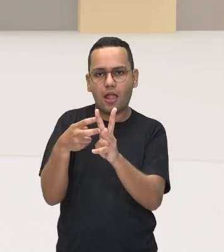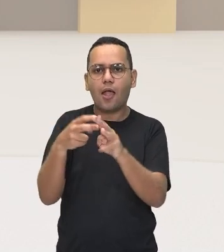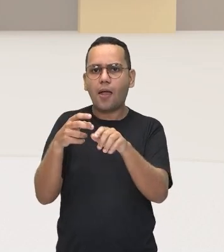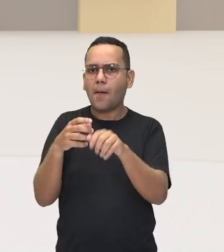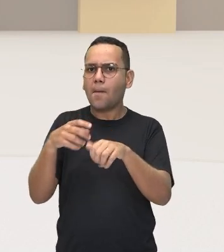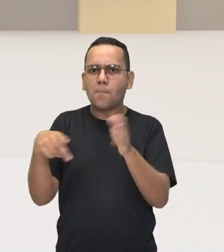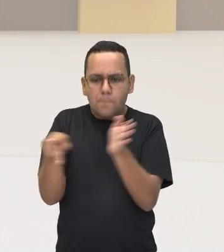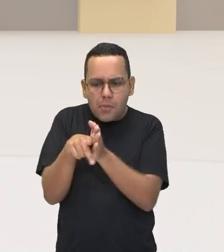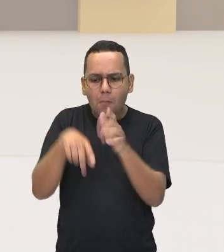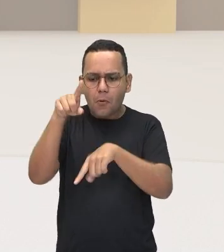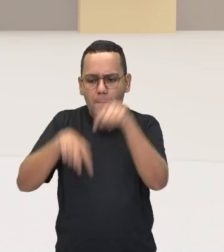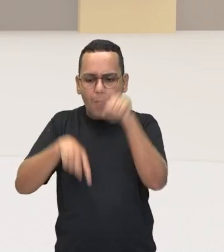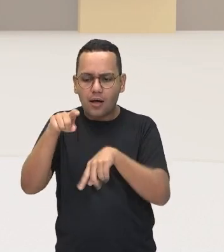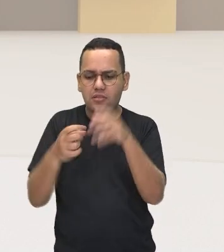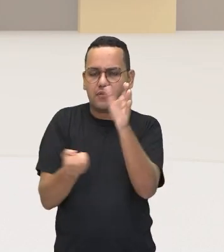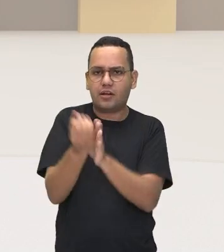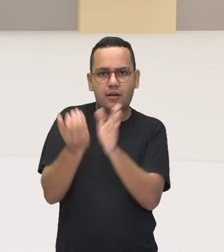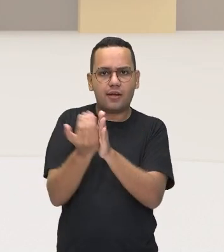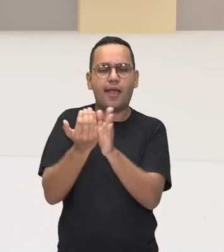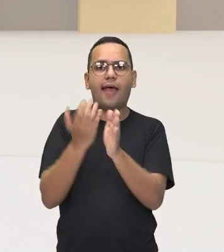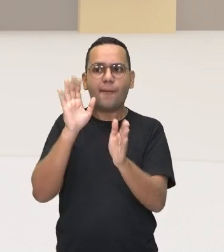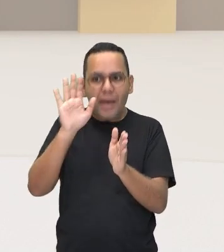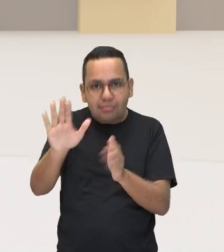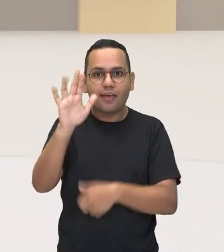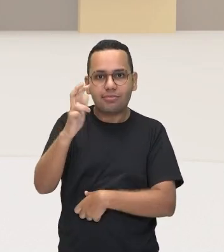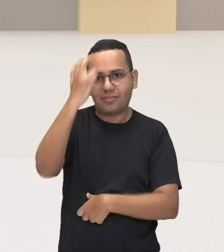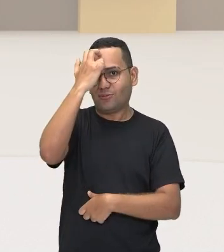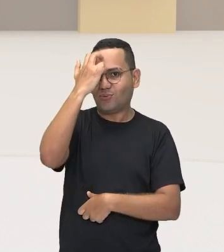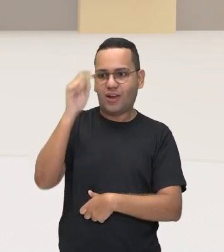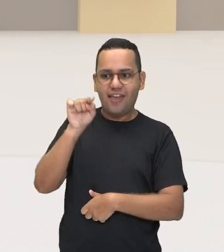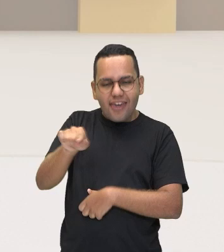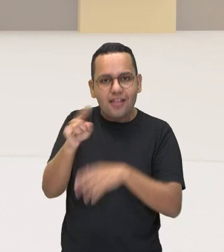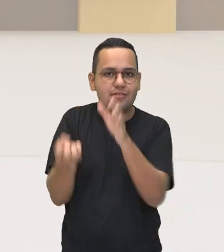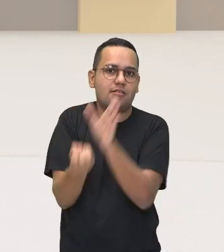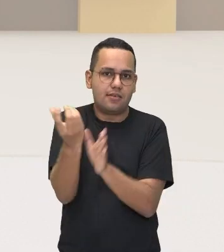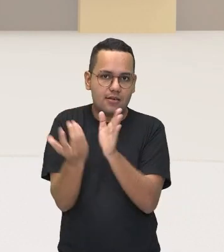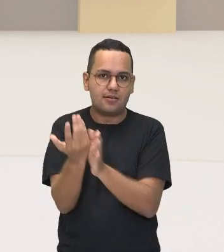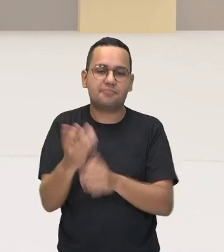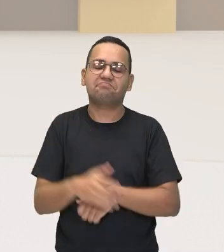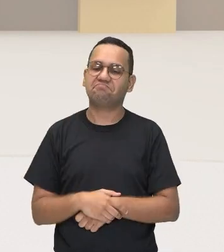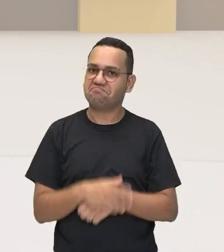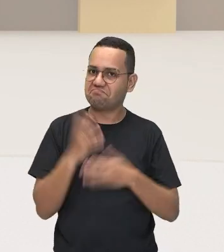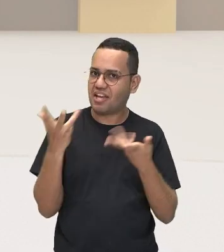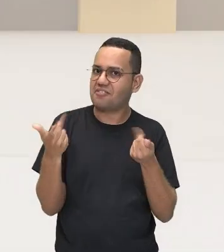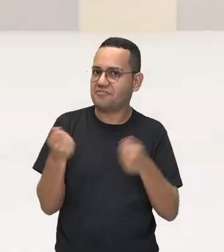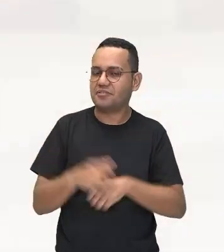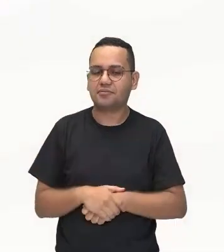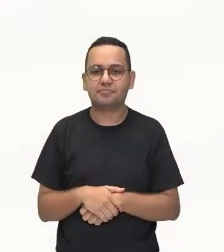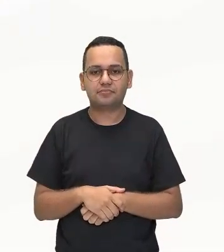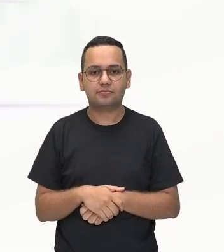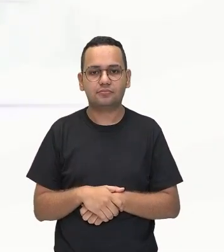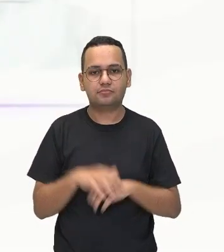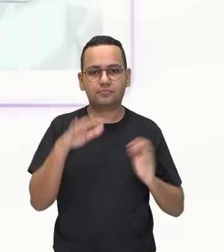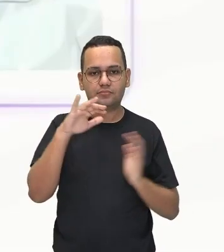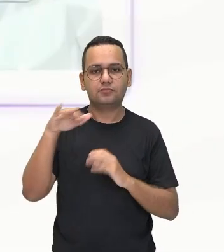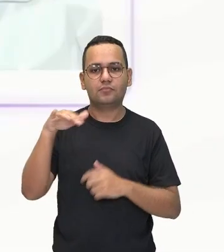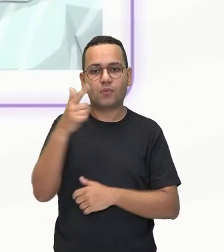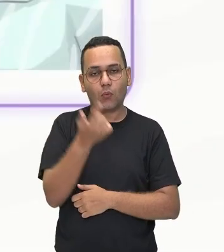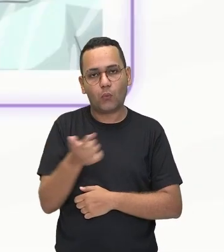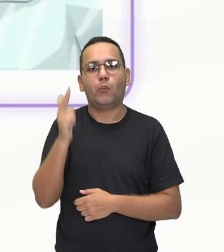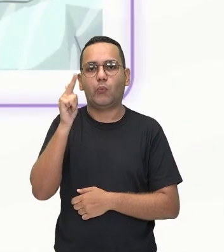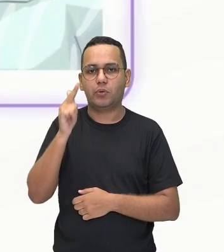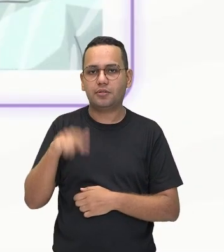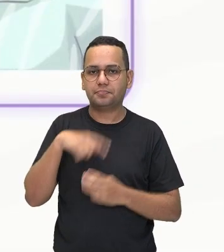dito deles, né, da cultura deles. Isso é muito, gente, é muito genial, tá bom? Vamos então para mais uma empreendedora, jovem empreendedora